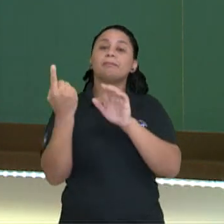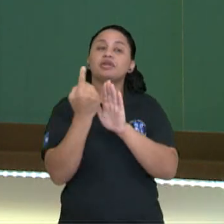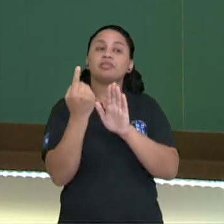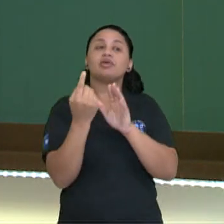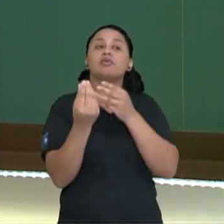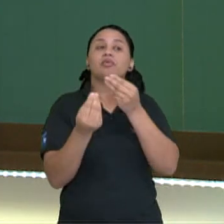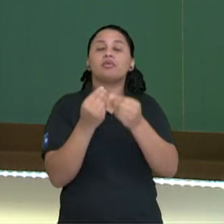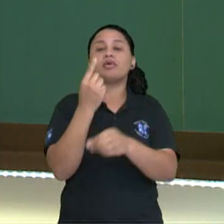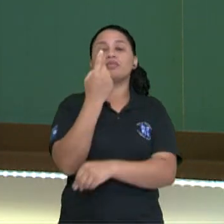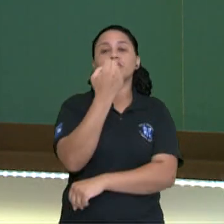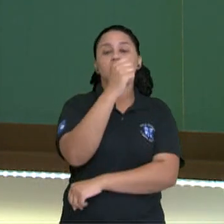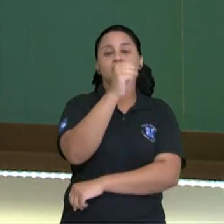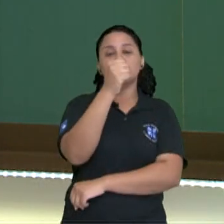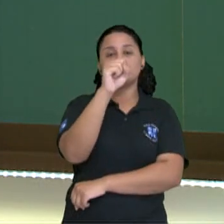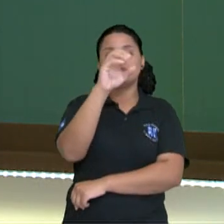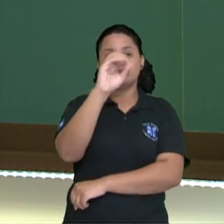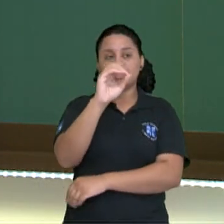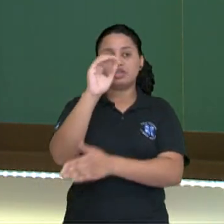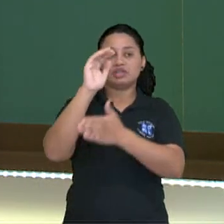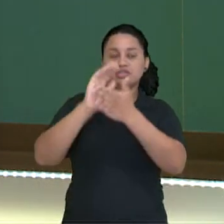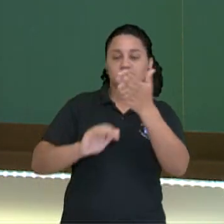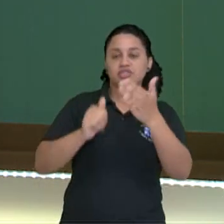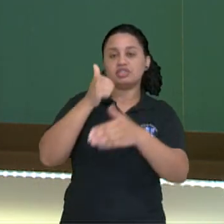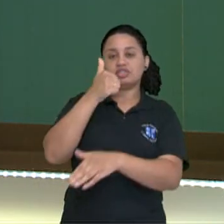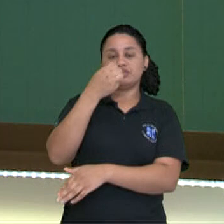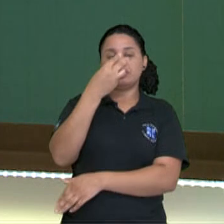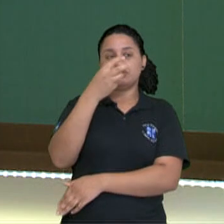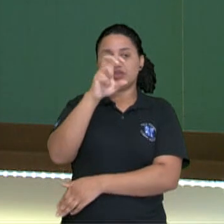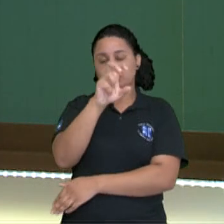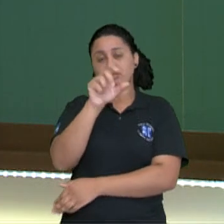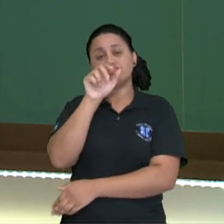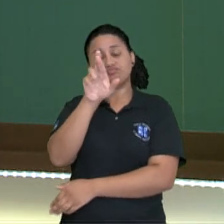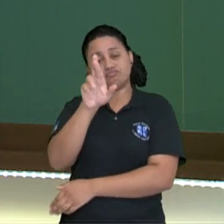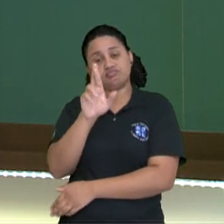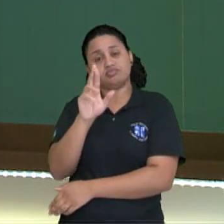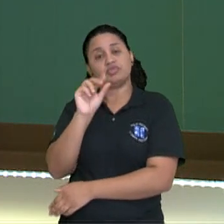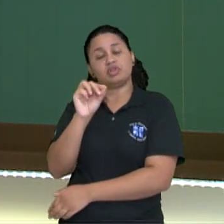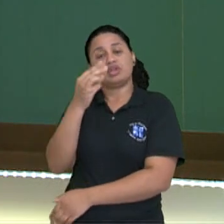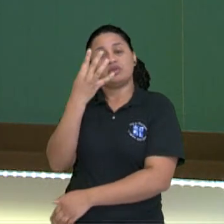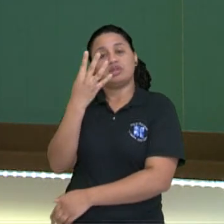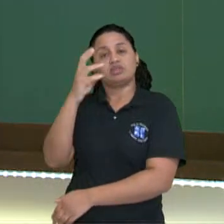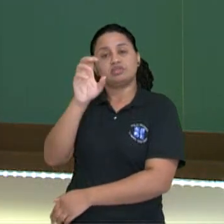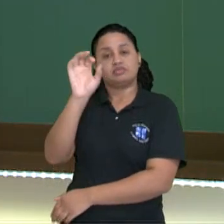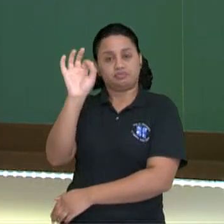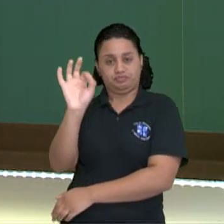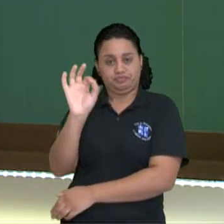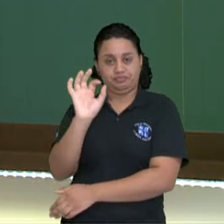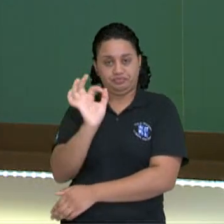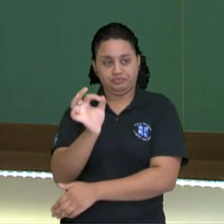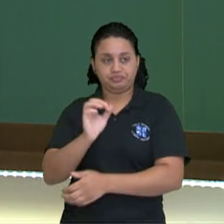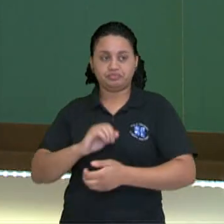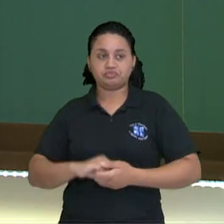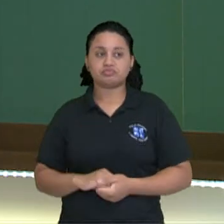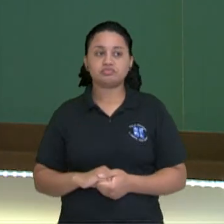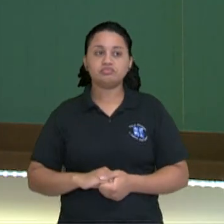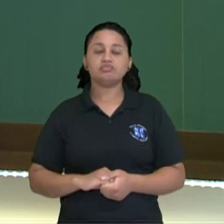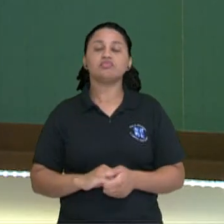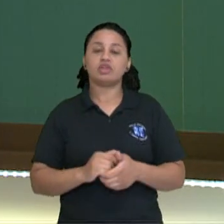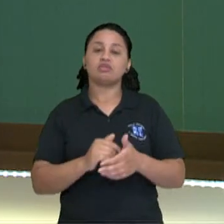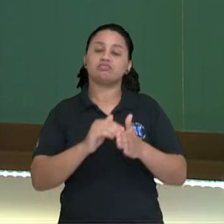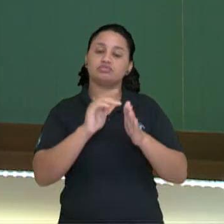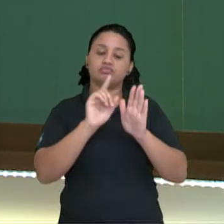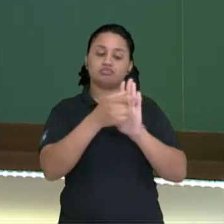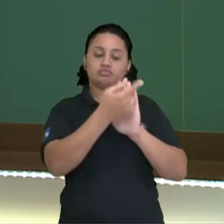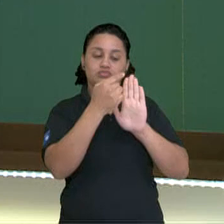forma? 180 menos 135, que me dá o ângulo de 45 graus. Então, reduzi ao